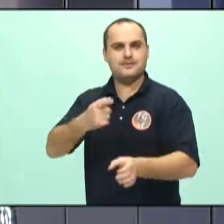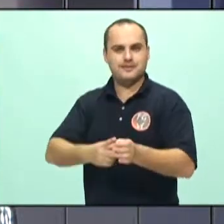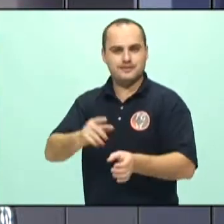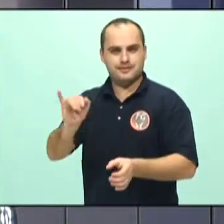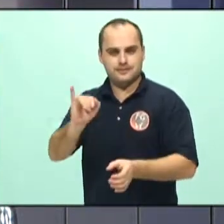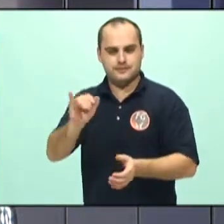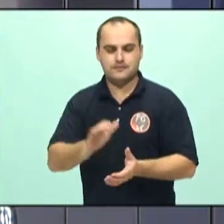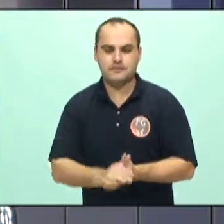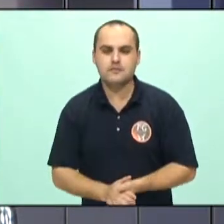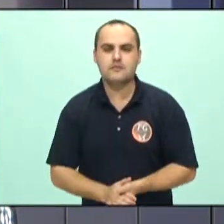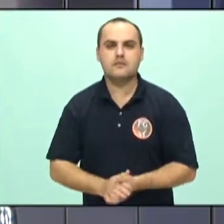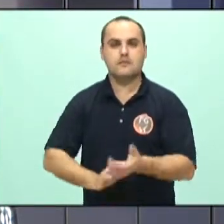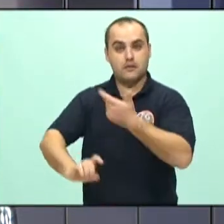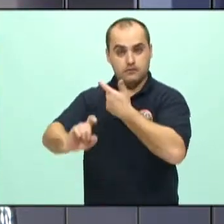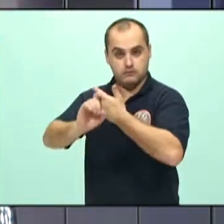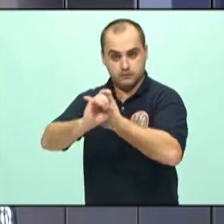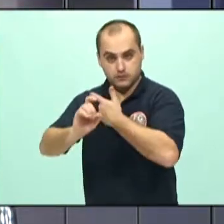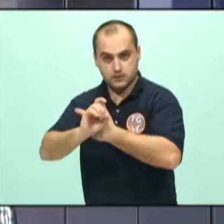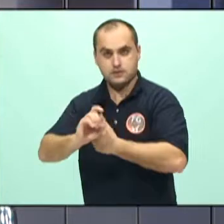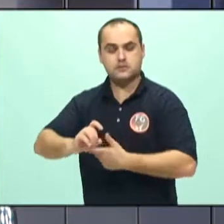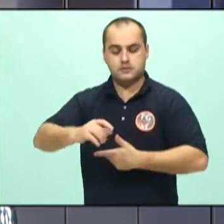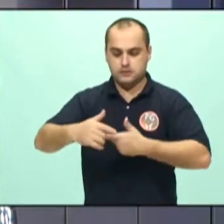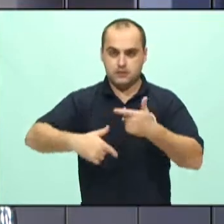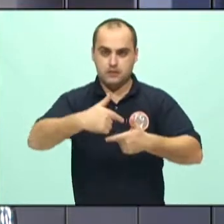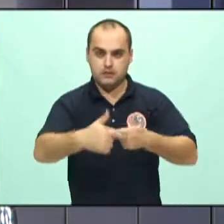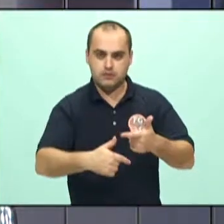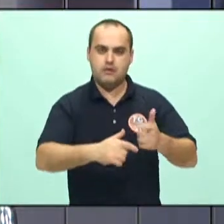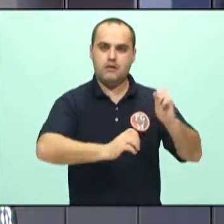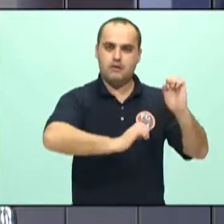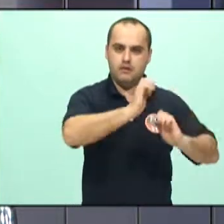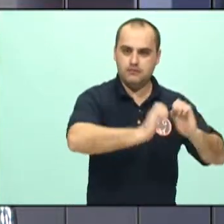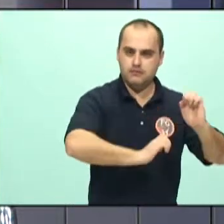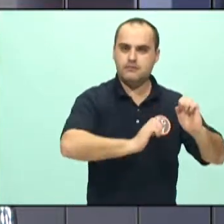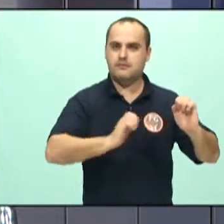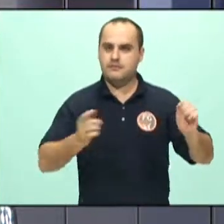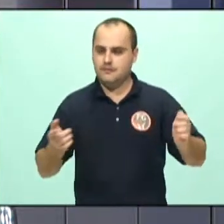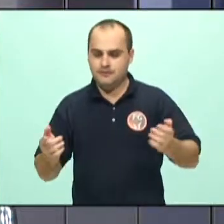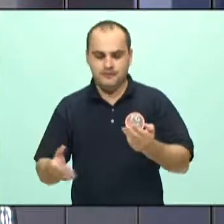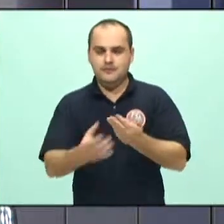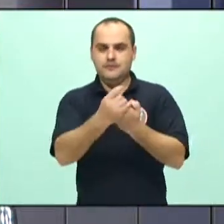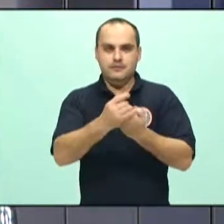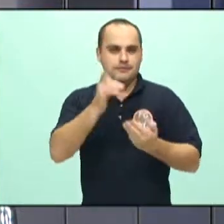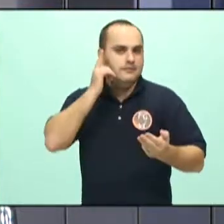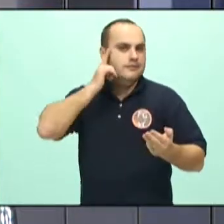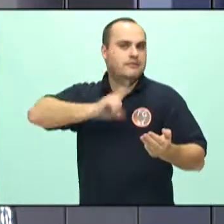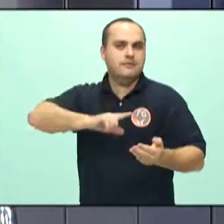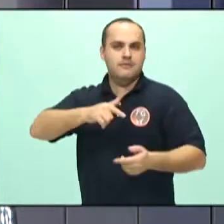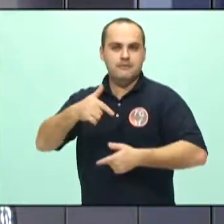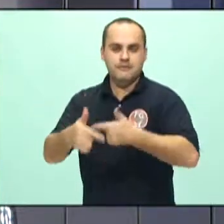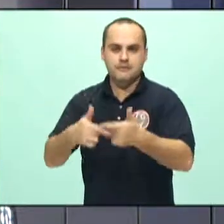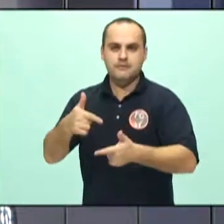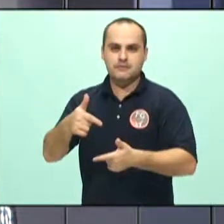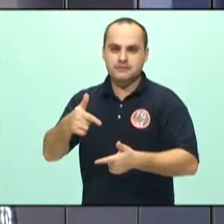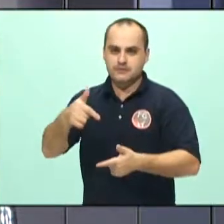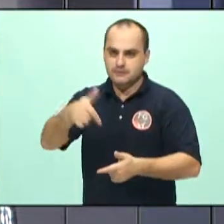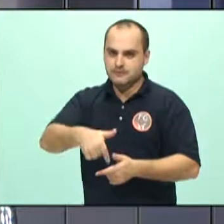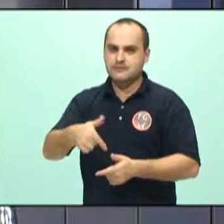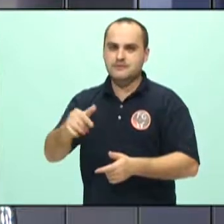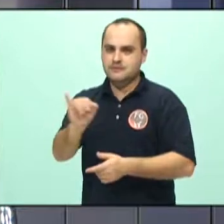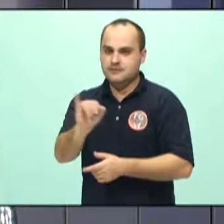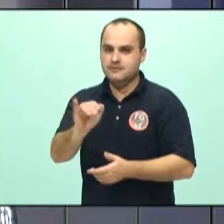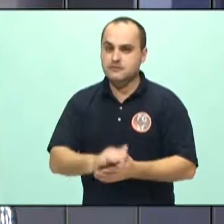entre o poder público, entre os trabalhadores, entre a empresa arrendatária, e nós conseguimos trazer novos serviços para Itajaí. Mas muitos desafios ainda